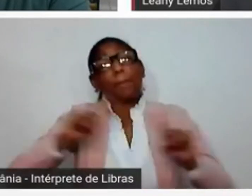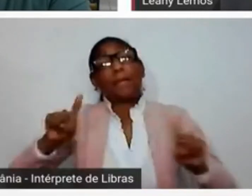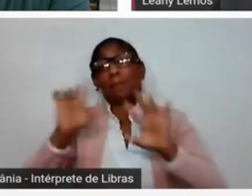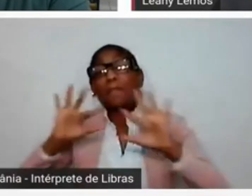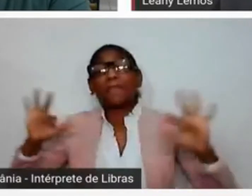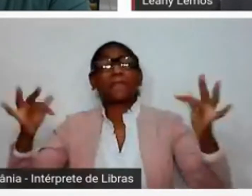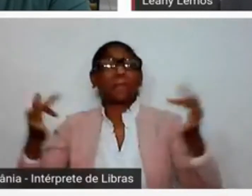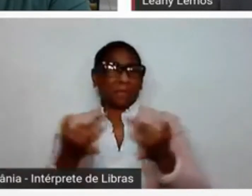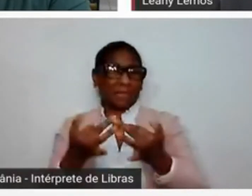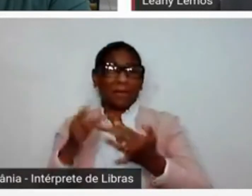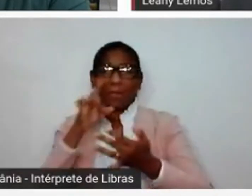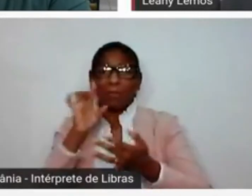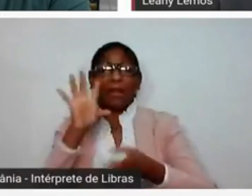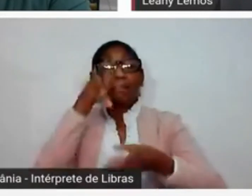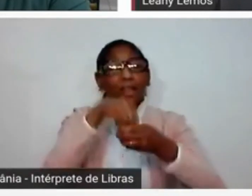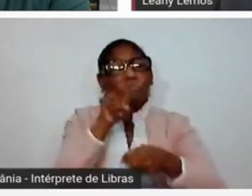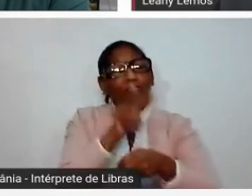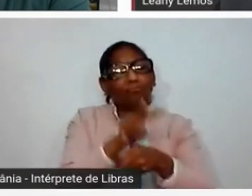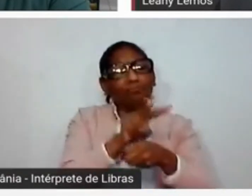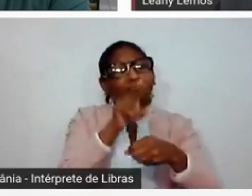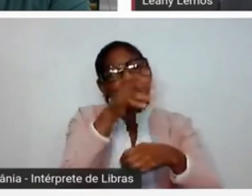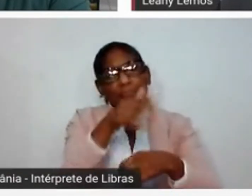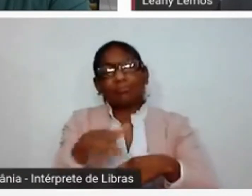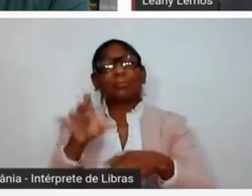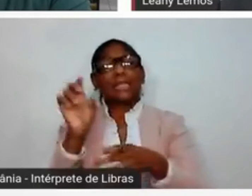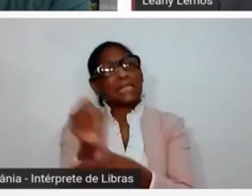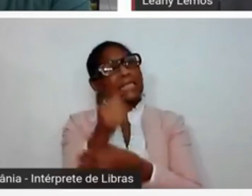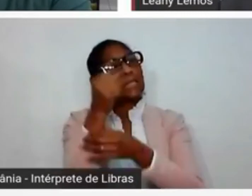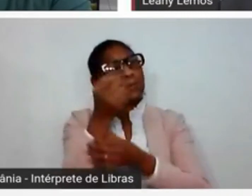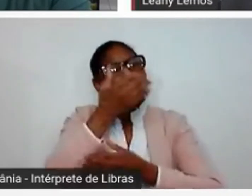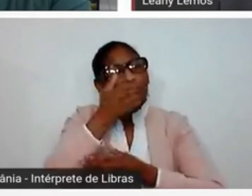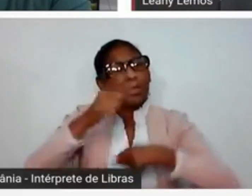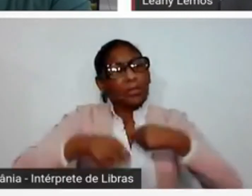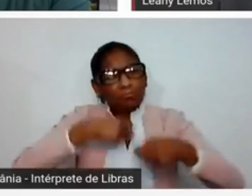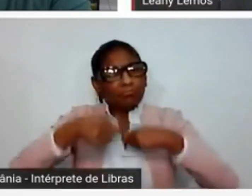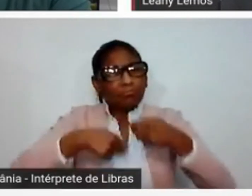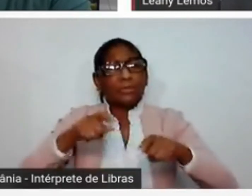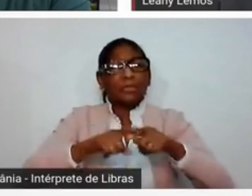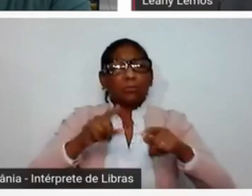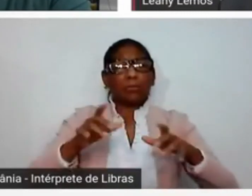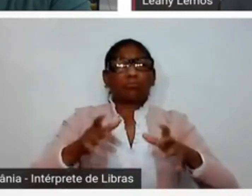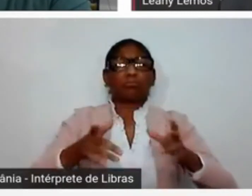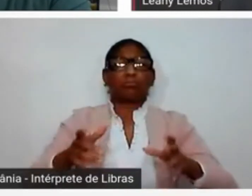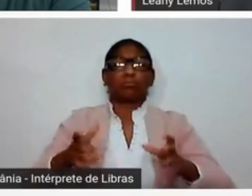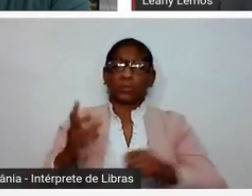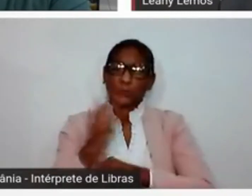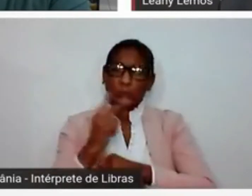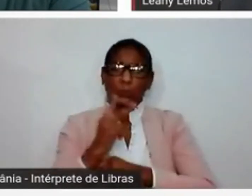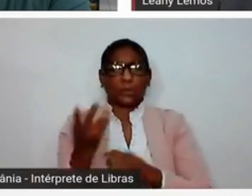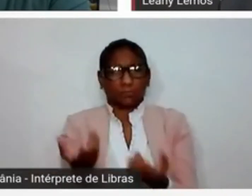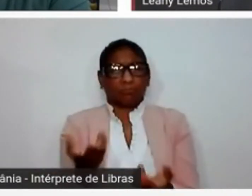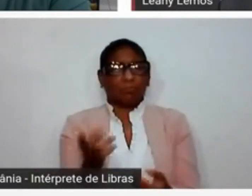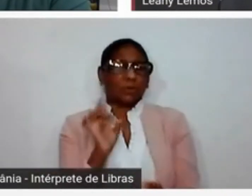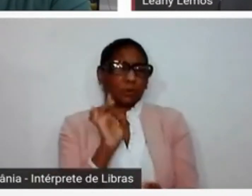um lugar onde as crianças têm um pouco mais de segurança alimentar e segurança física também. Só para